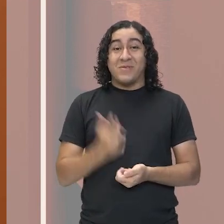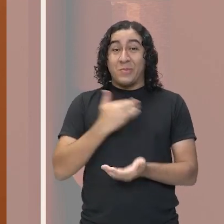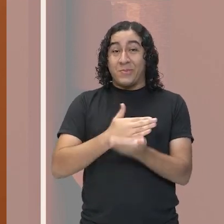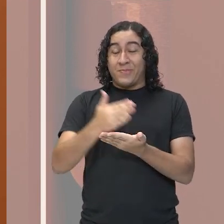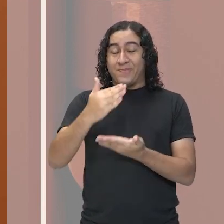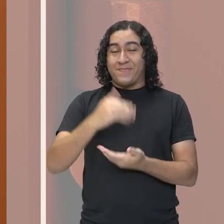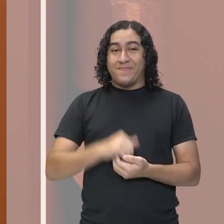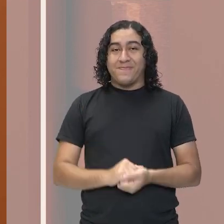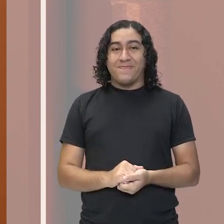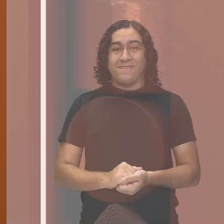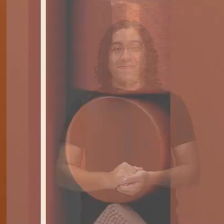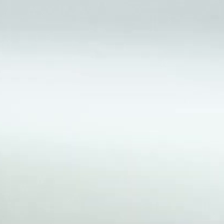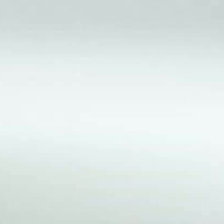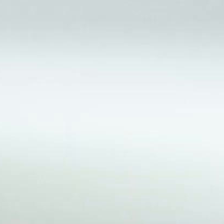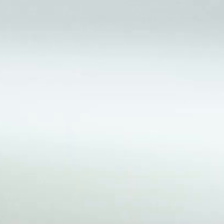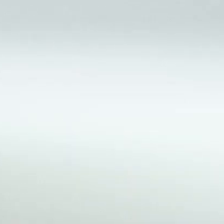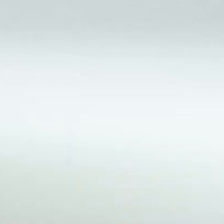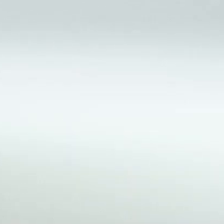lá começar?